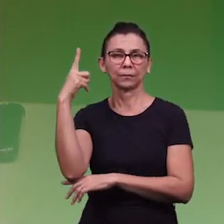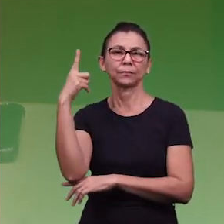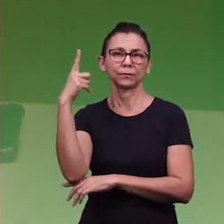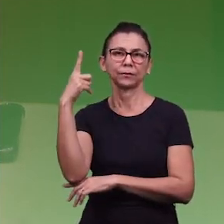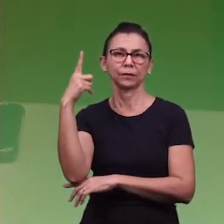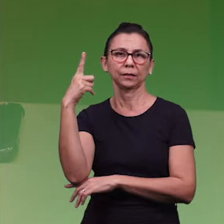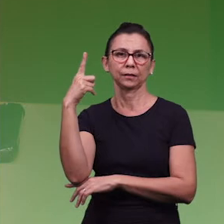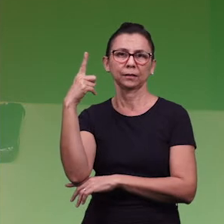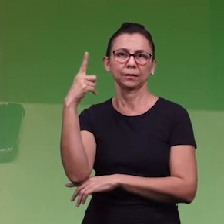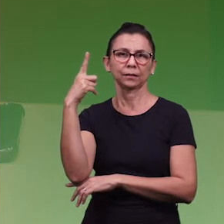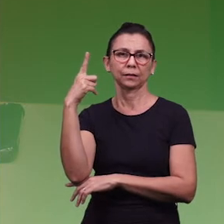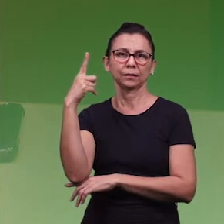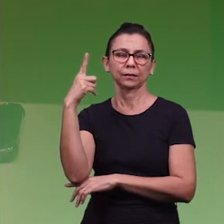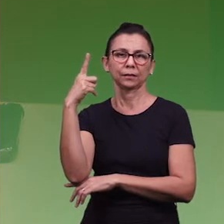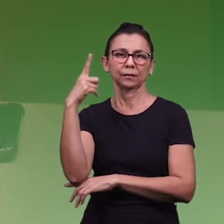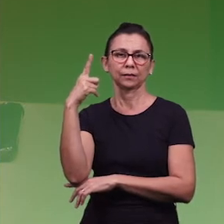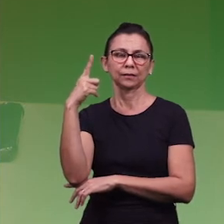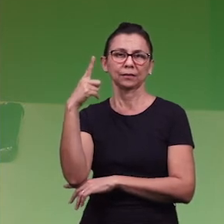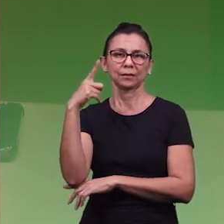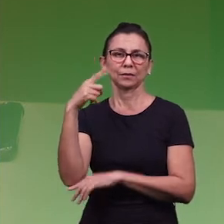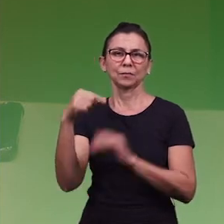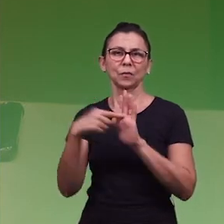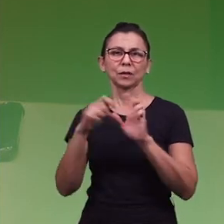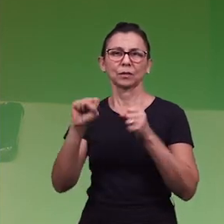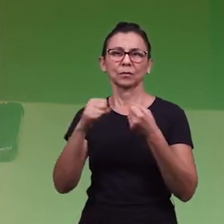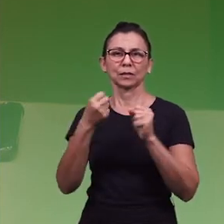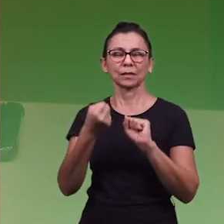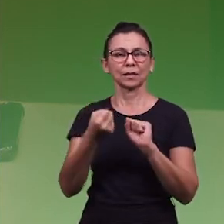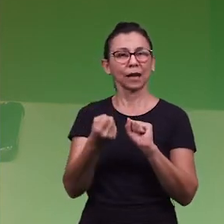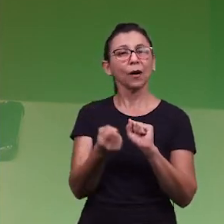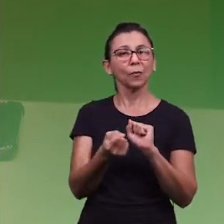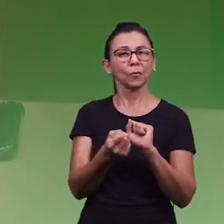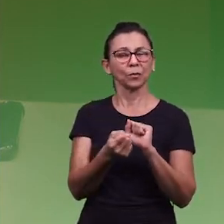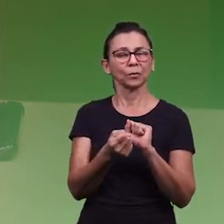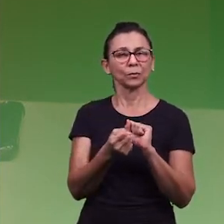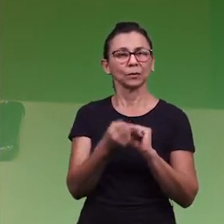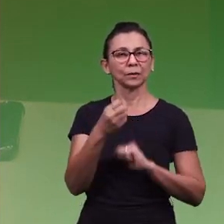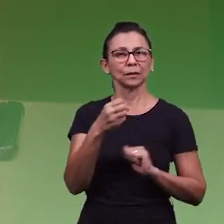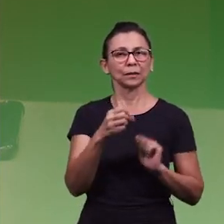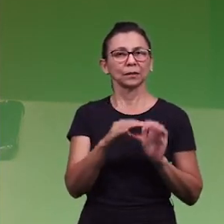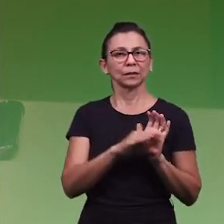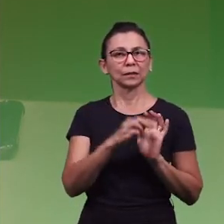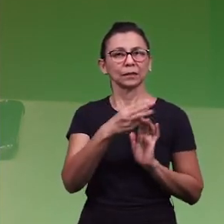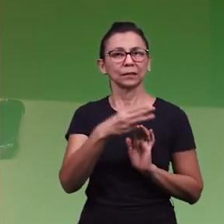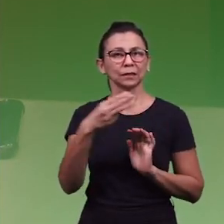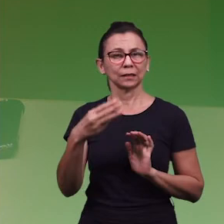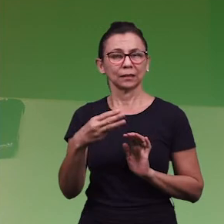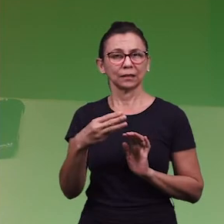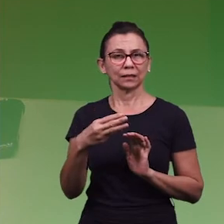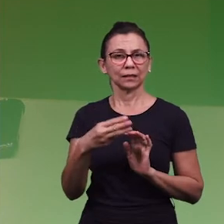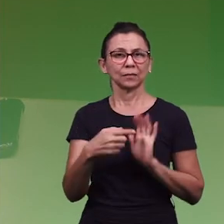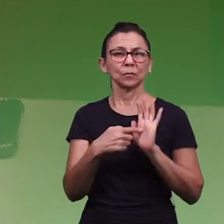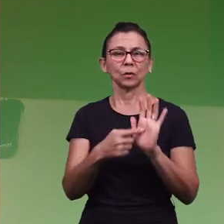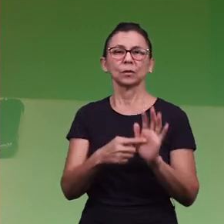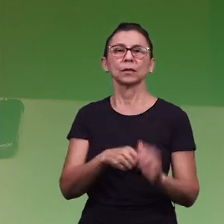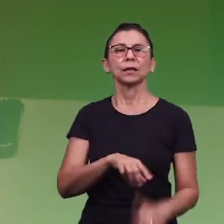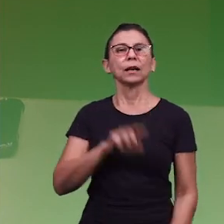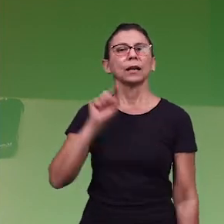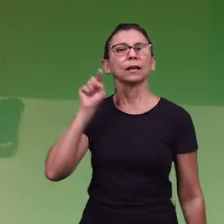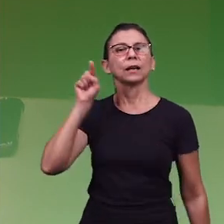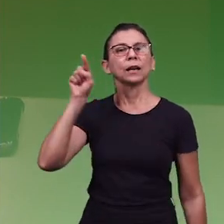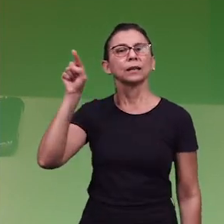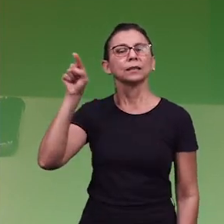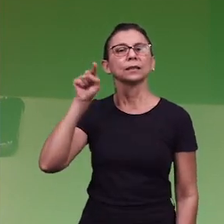Salmo 133, quando ele disse assim: ali o Senhor ordena a bênção e a vida para sempre. Ali é onde?